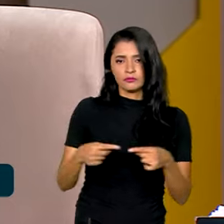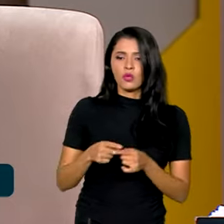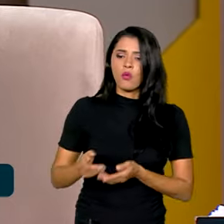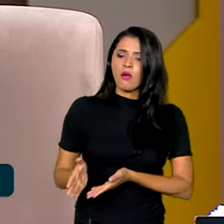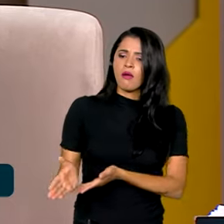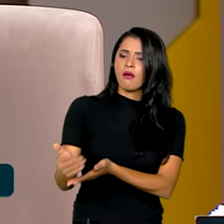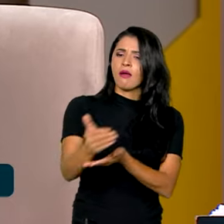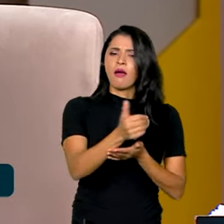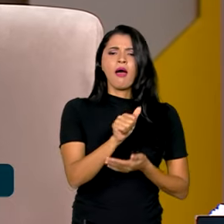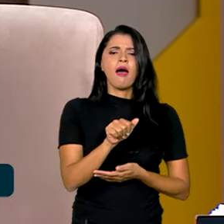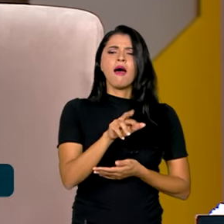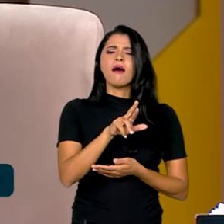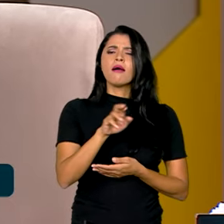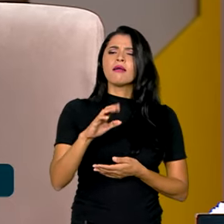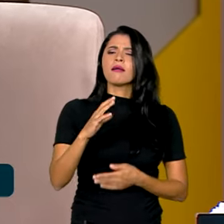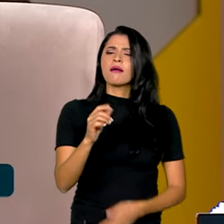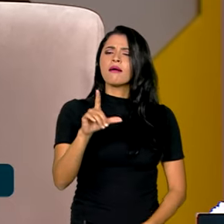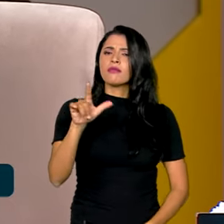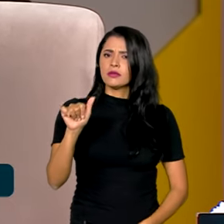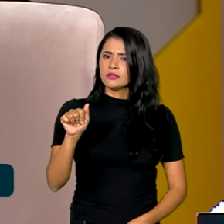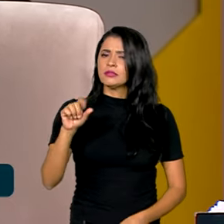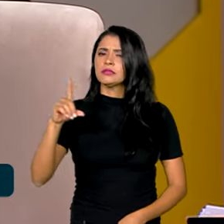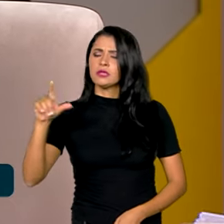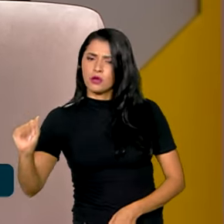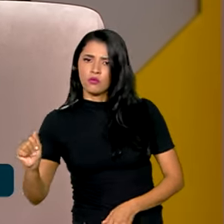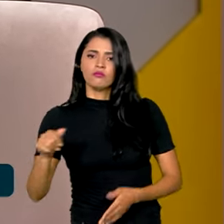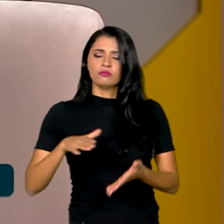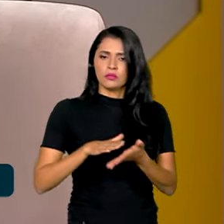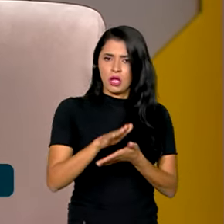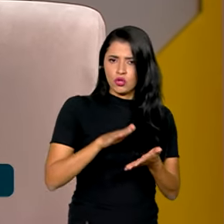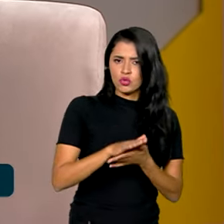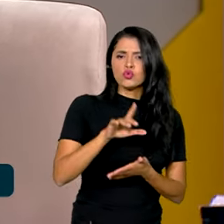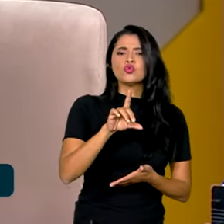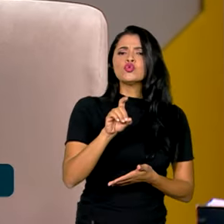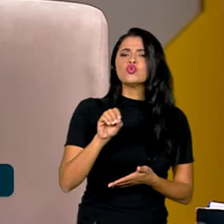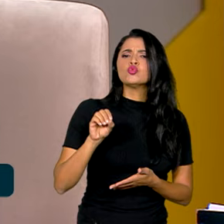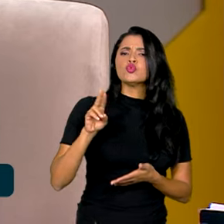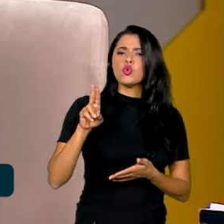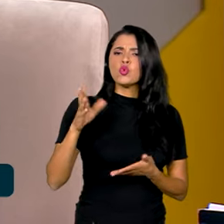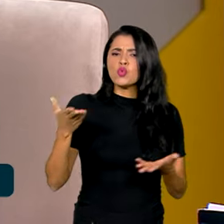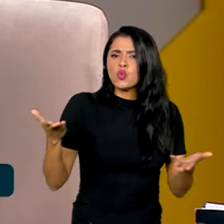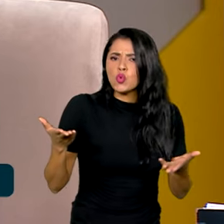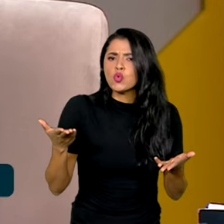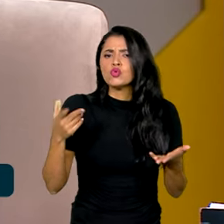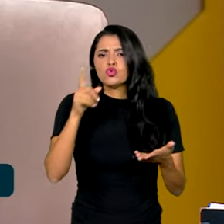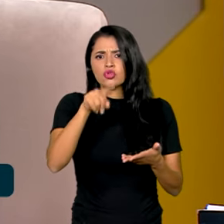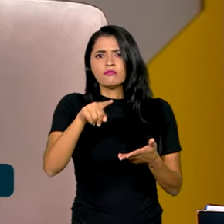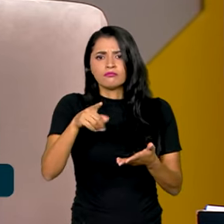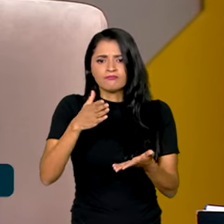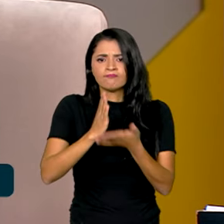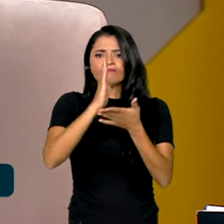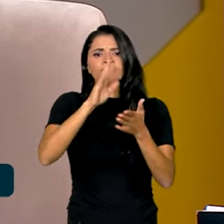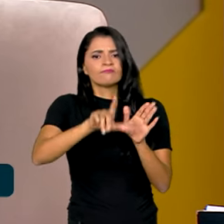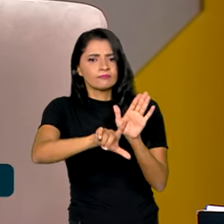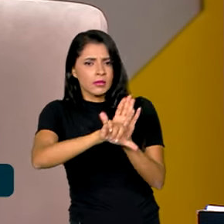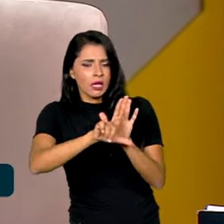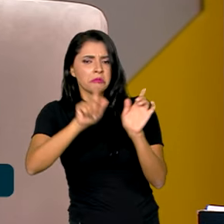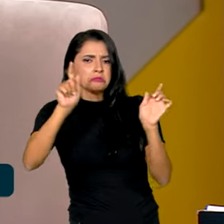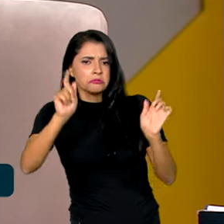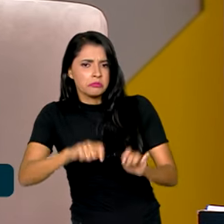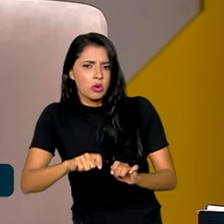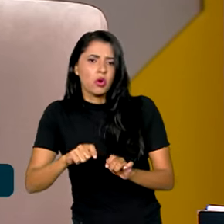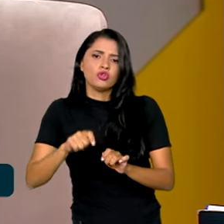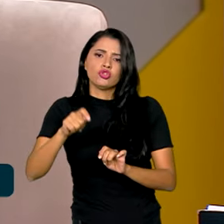arrecadação, professor. Foi publicado no Diário Oficial da União de hoje a sanção da lei que permite a tributação dos